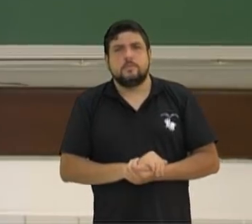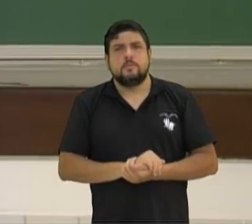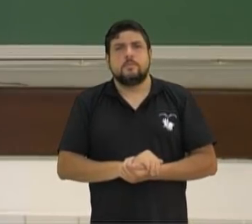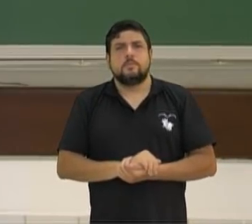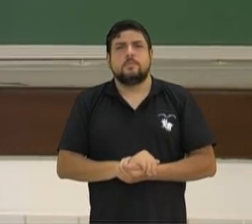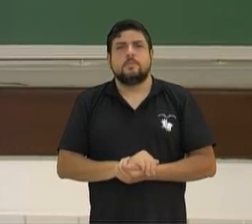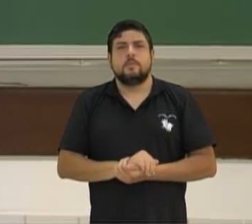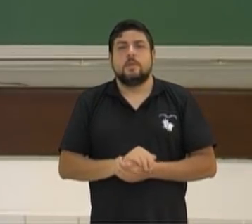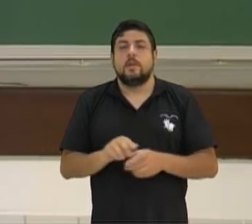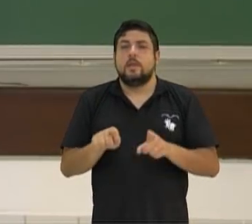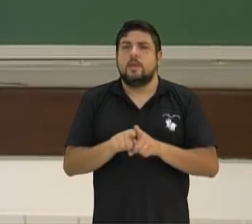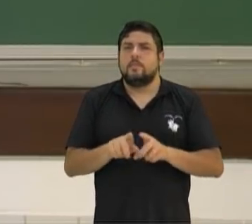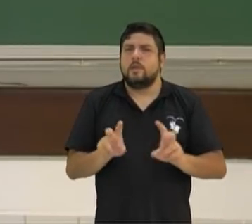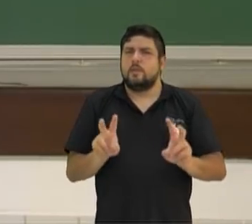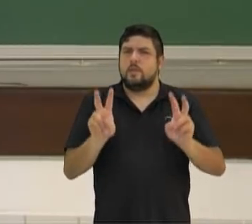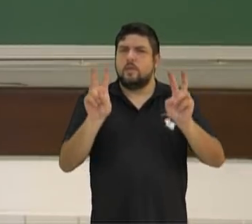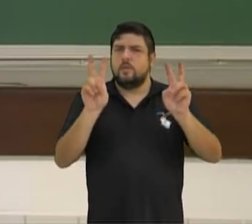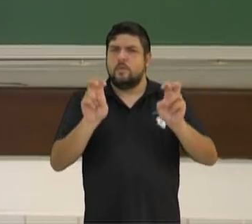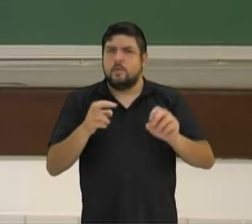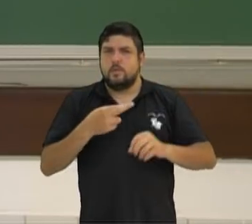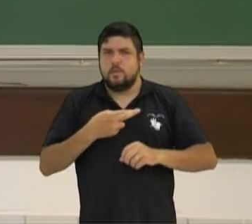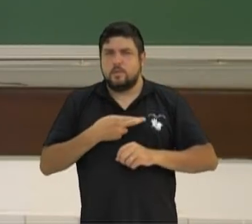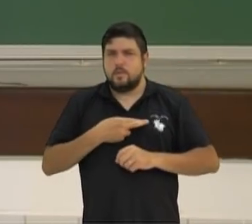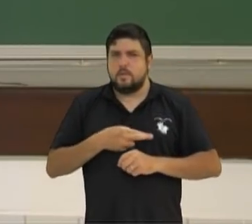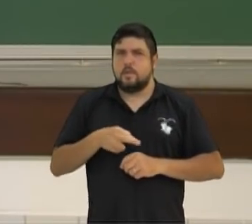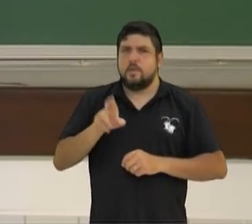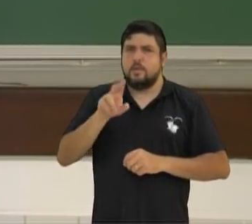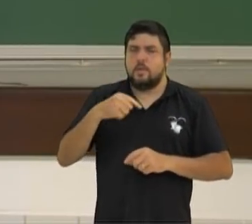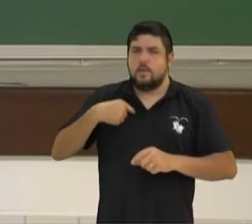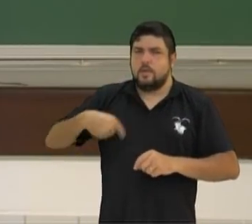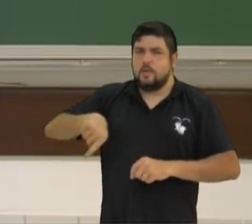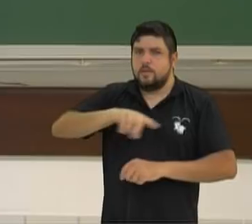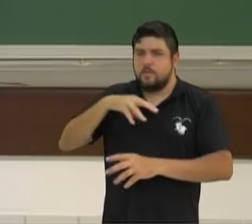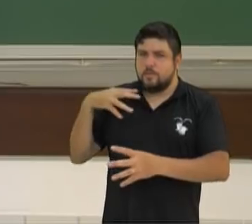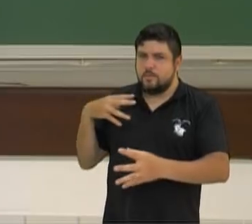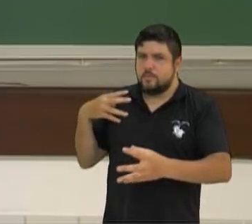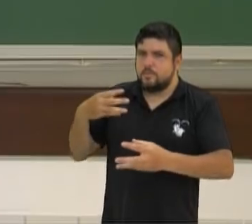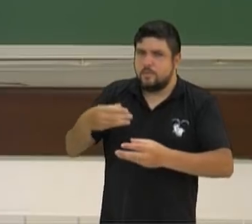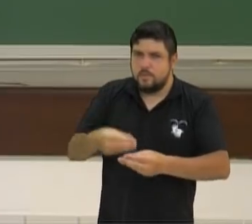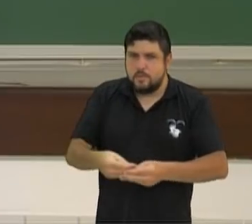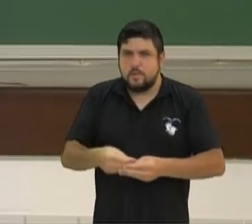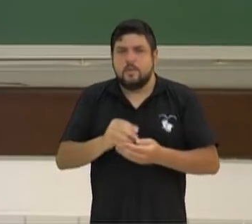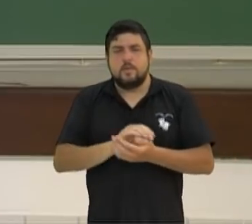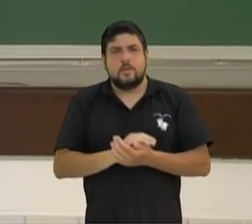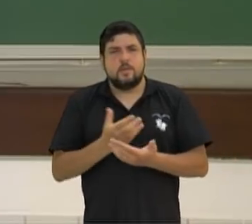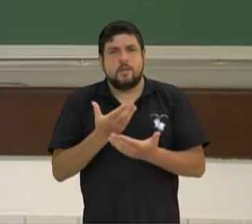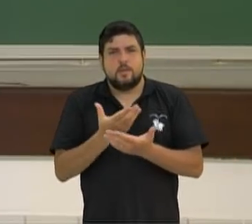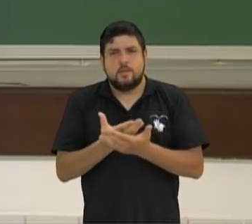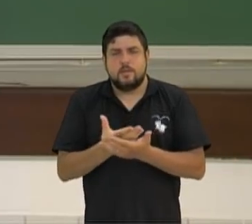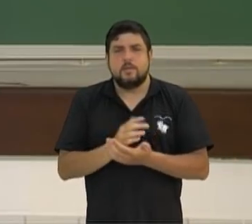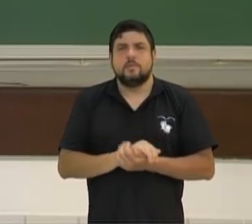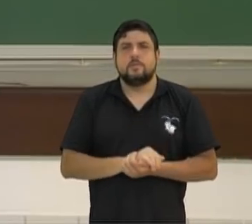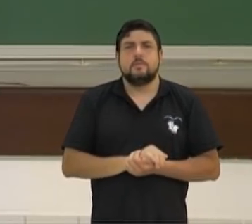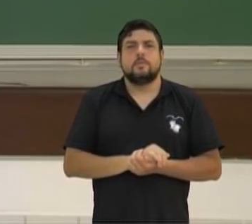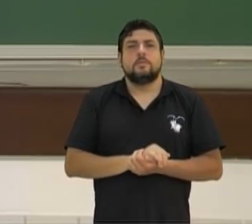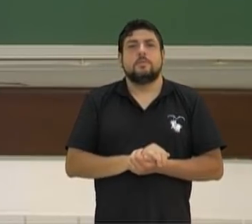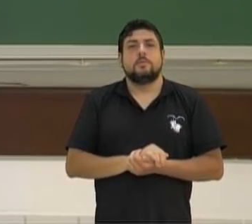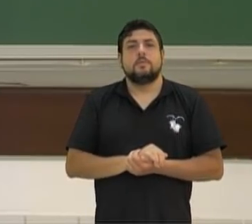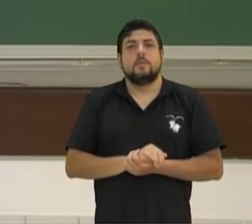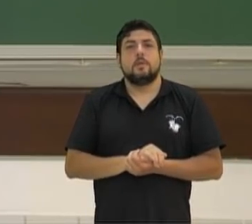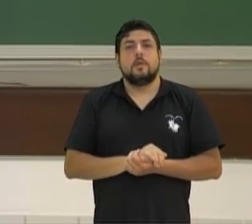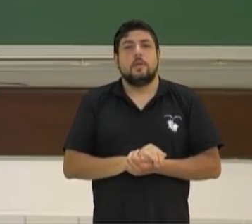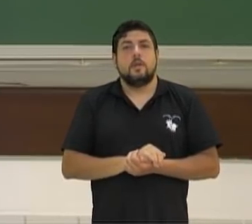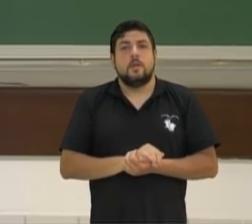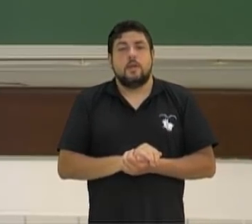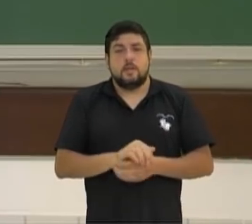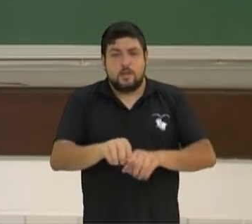o lema do ensino religioso aqui, que nós estamos retomando esse conteúdo das nossas aulas anteriores. Ensino religioso não